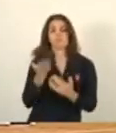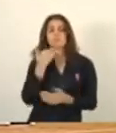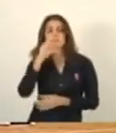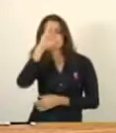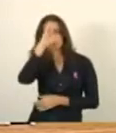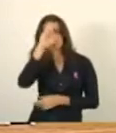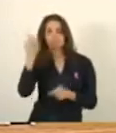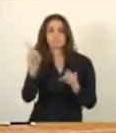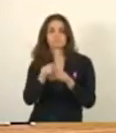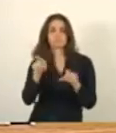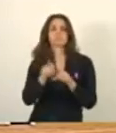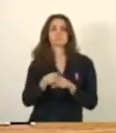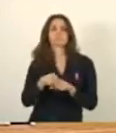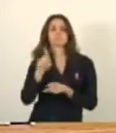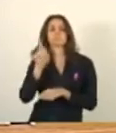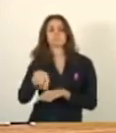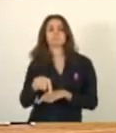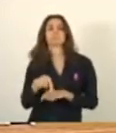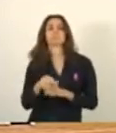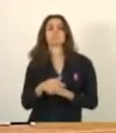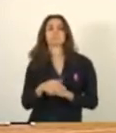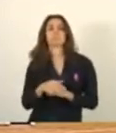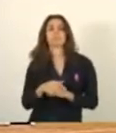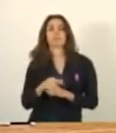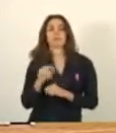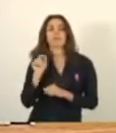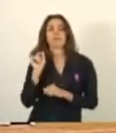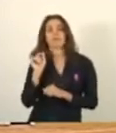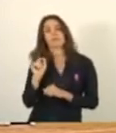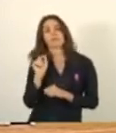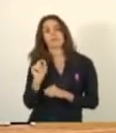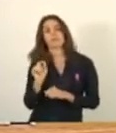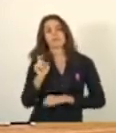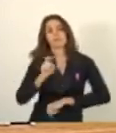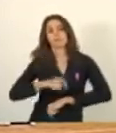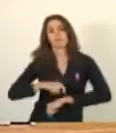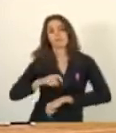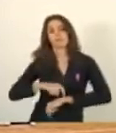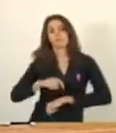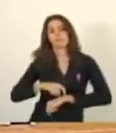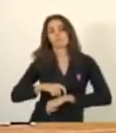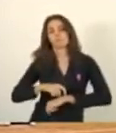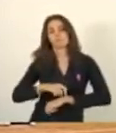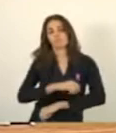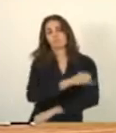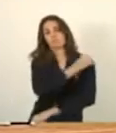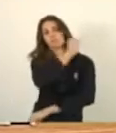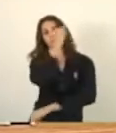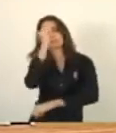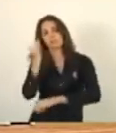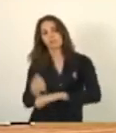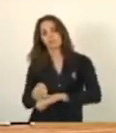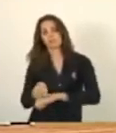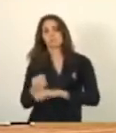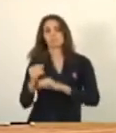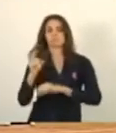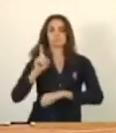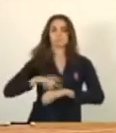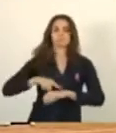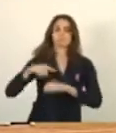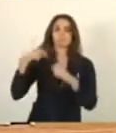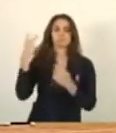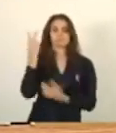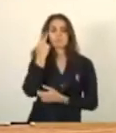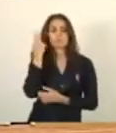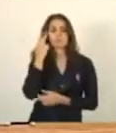a diferença de tempo disso que chama-se de tempo integral atualmente para o turno regular é